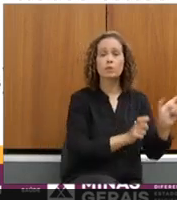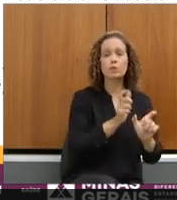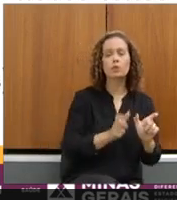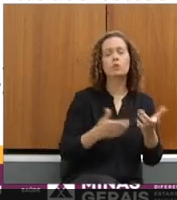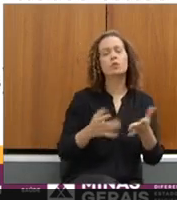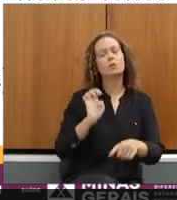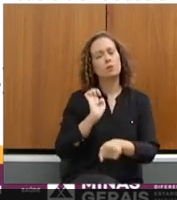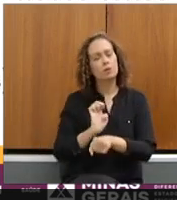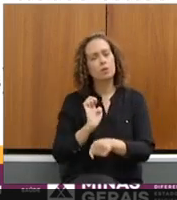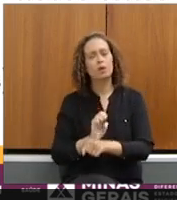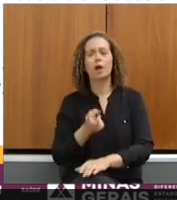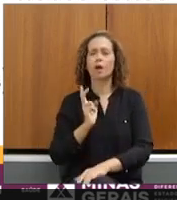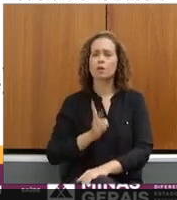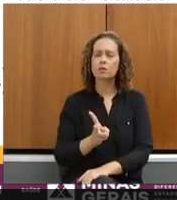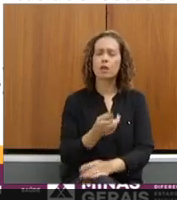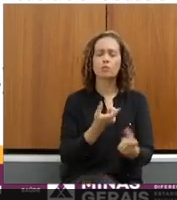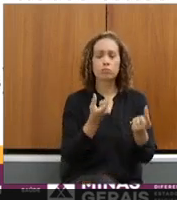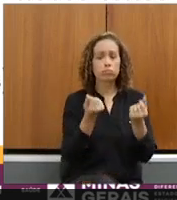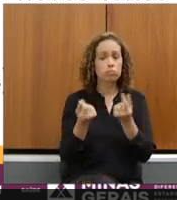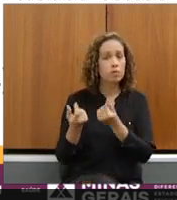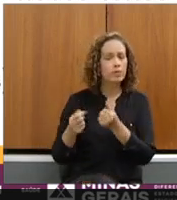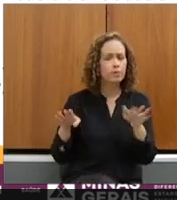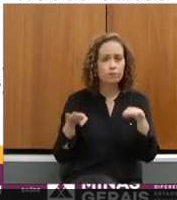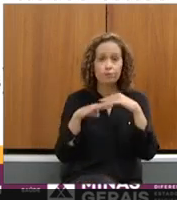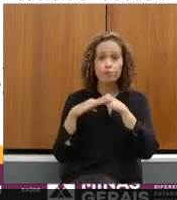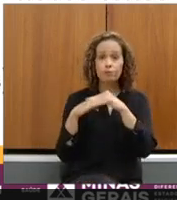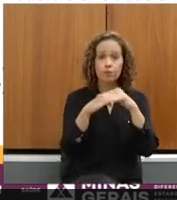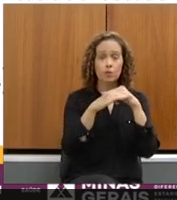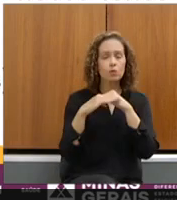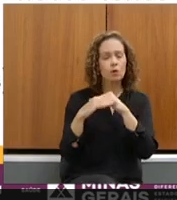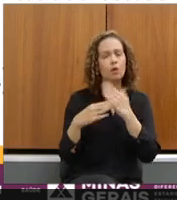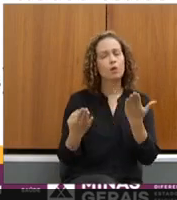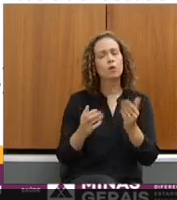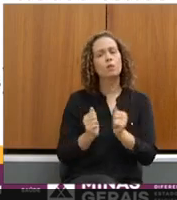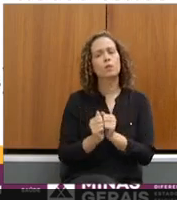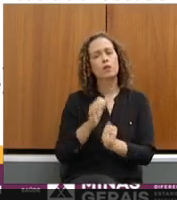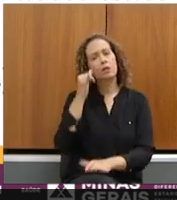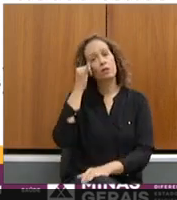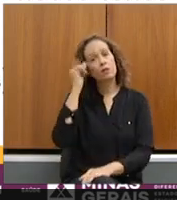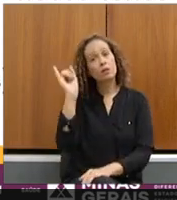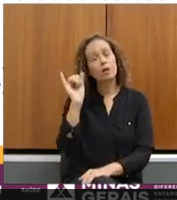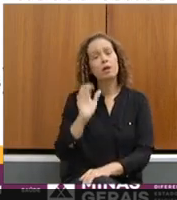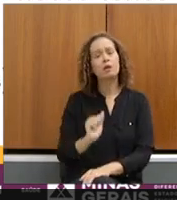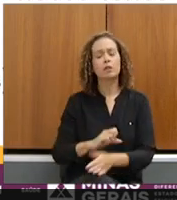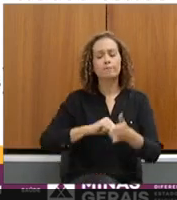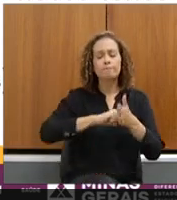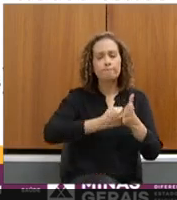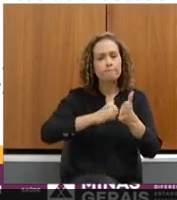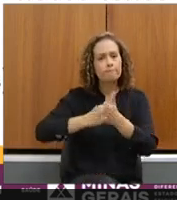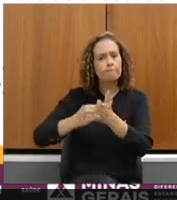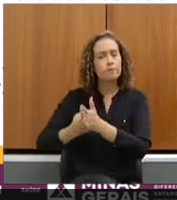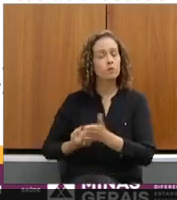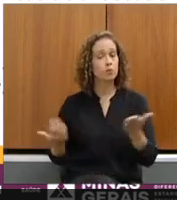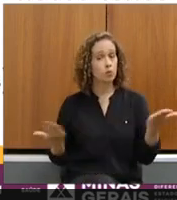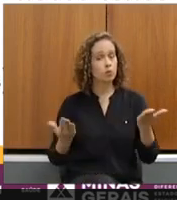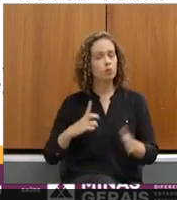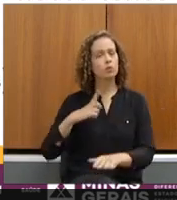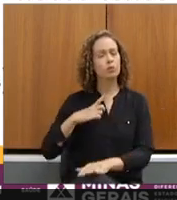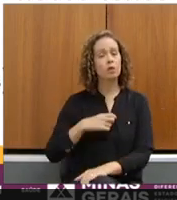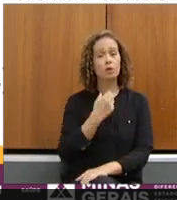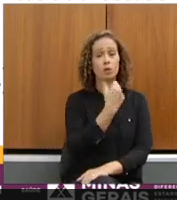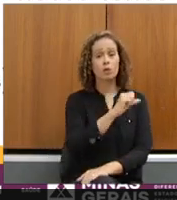com esses leites no mesmo valor que o ministério arca para não correr risco de se Leite virem a ser fechado então hoje nós estamos com